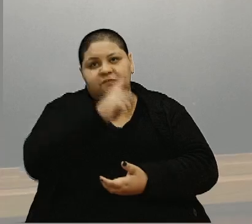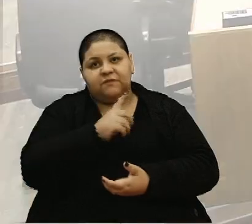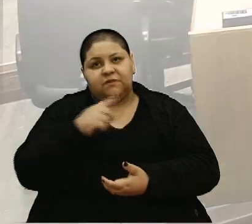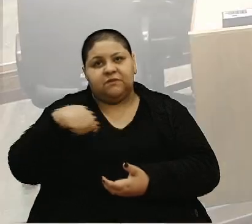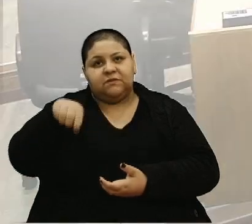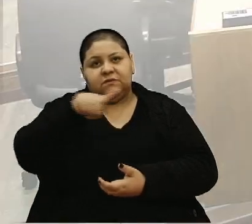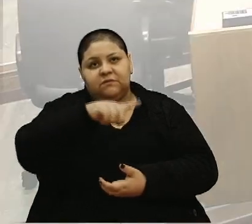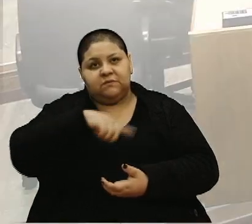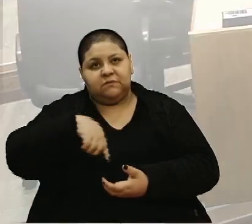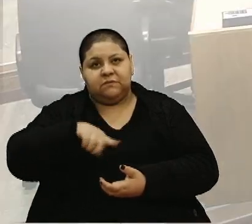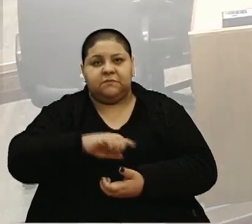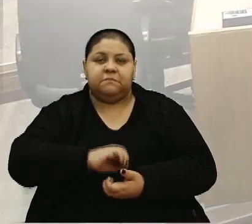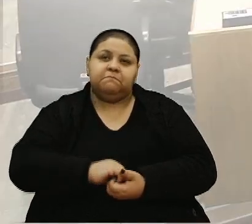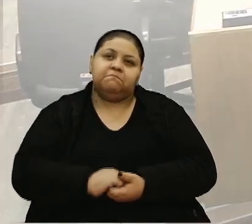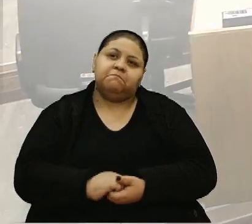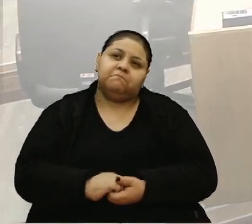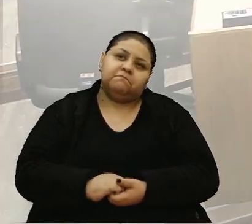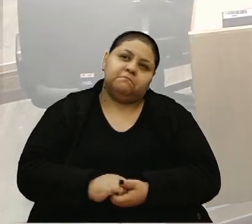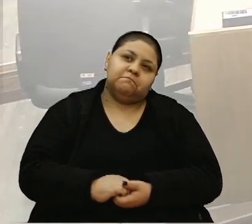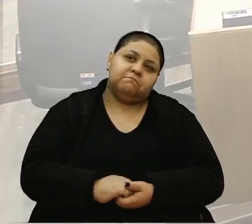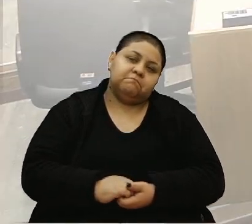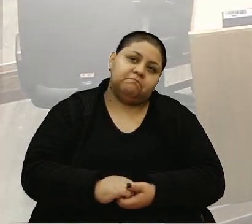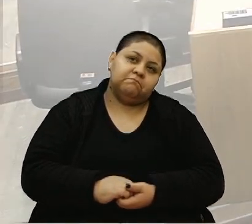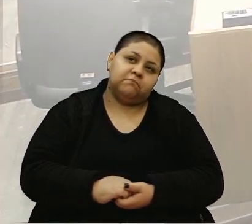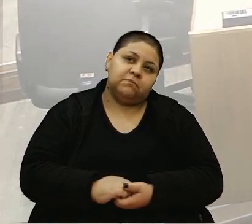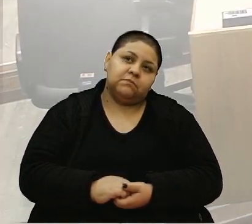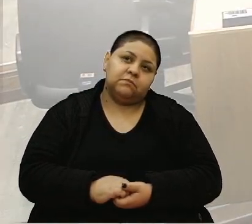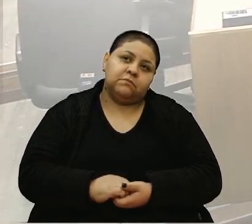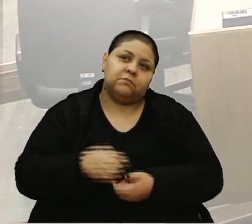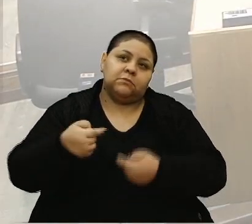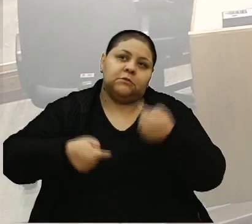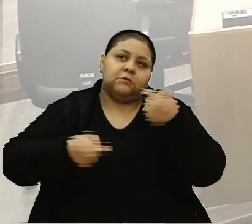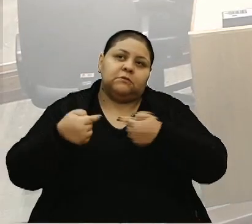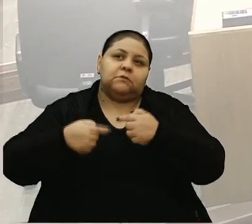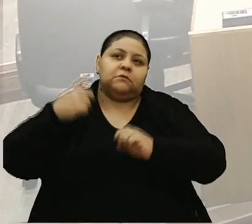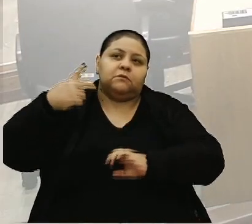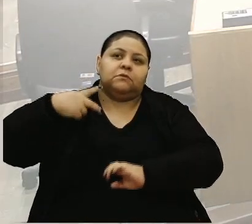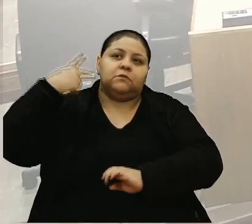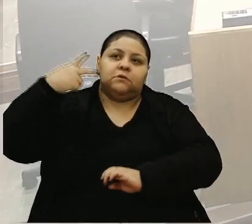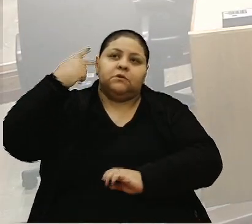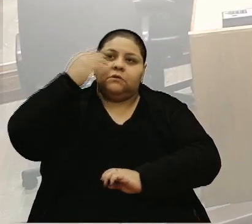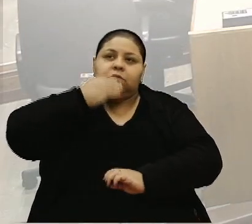Em discussão, vereador Bortola.